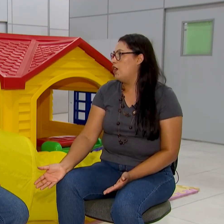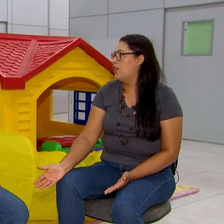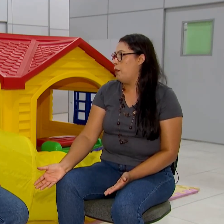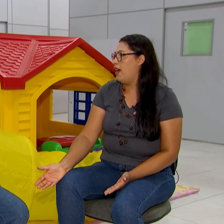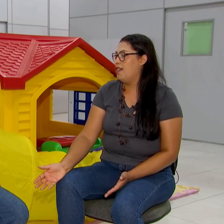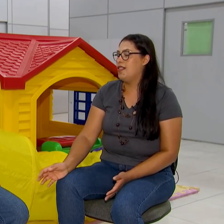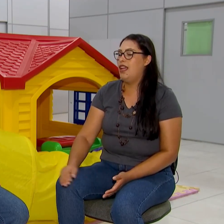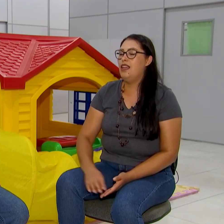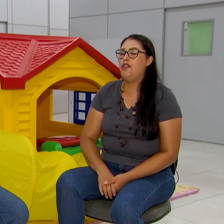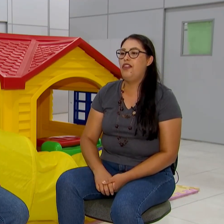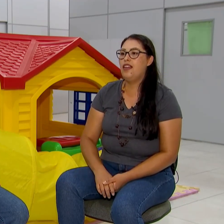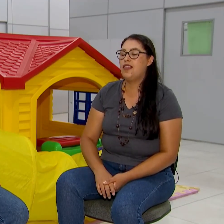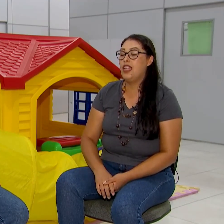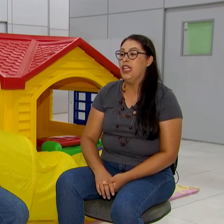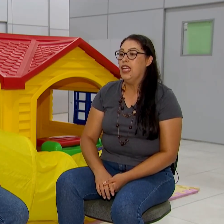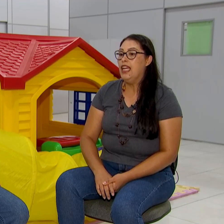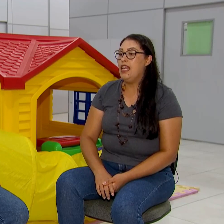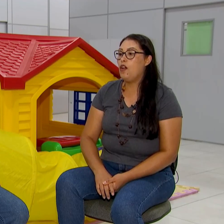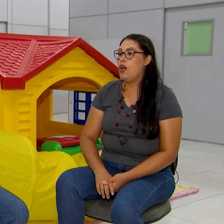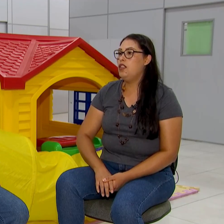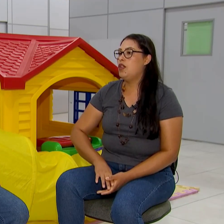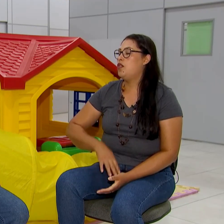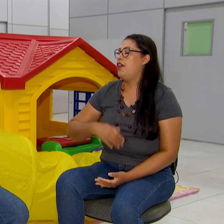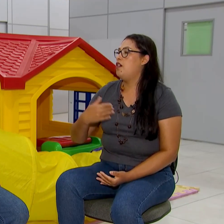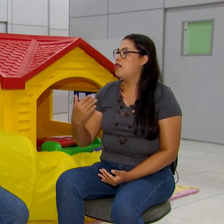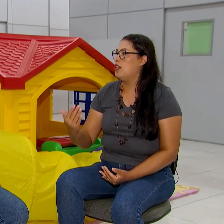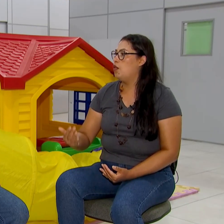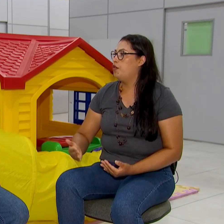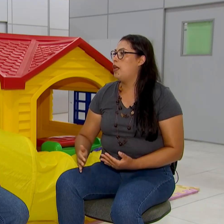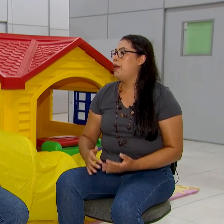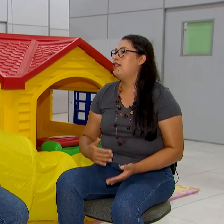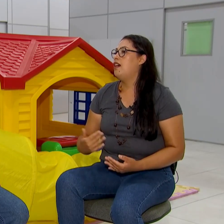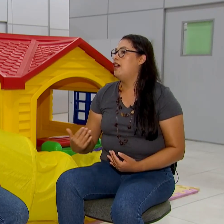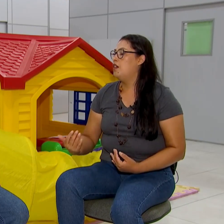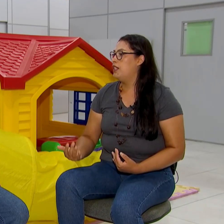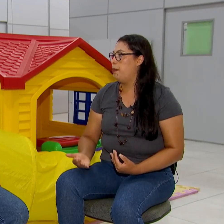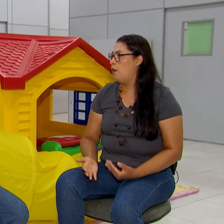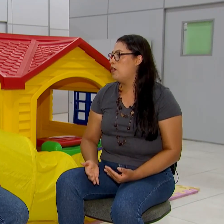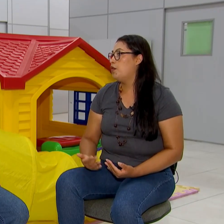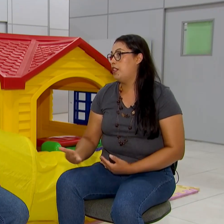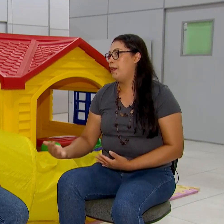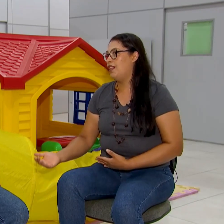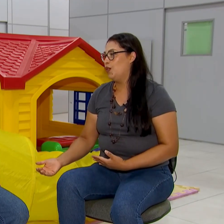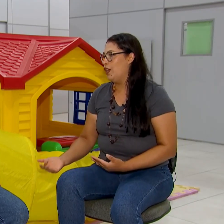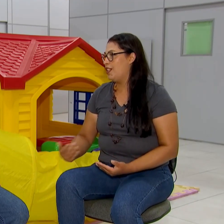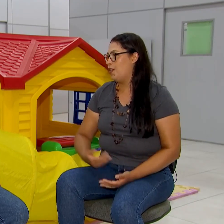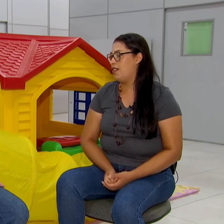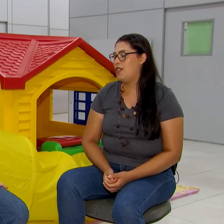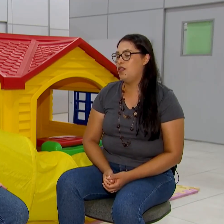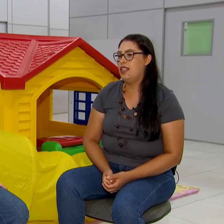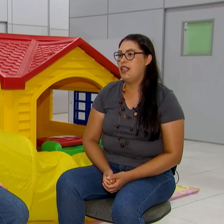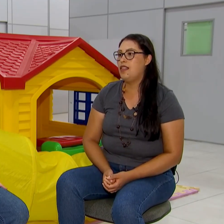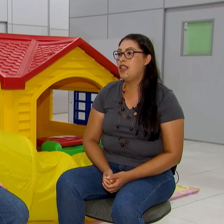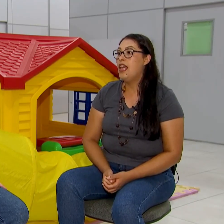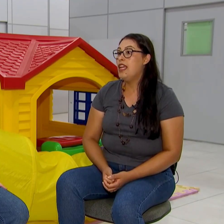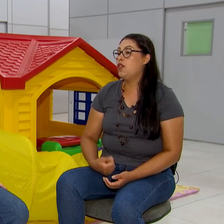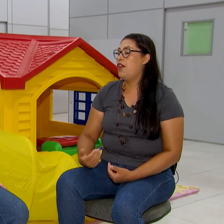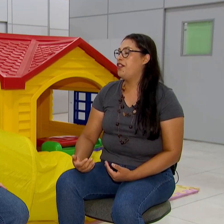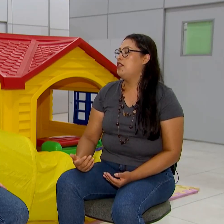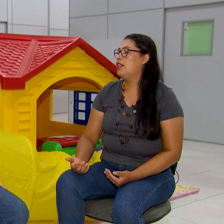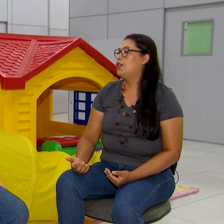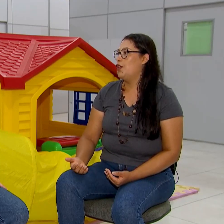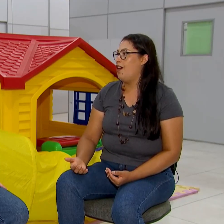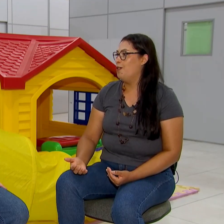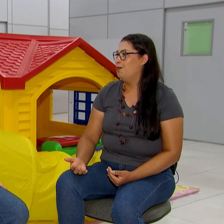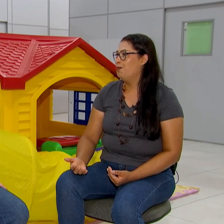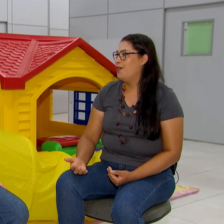se impressionam mais, né, em ver assim. E quando isso vai acontecendo no Fundamental e depois no Fundamental 2, que já são os adolescentes, isso